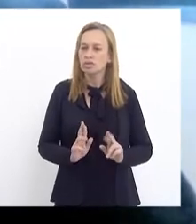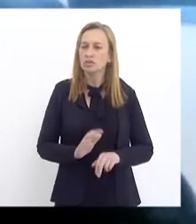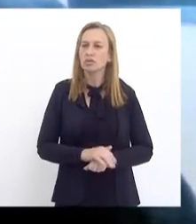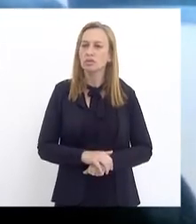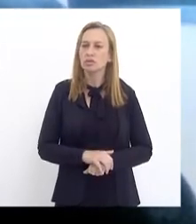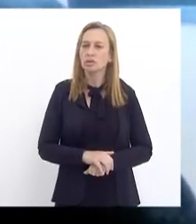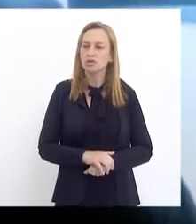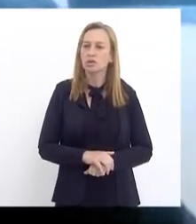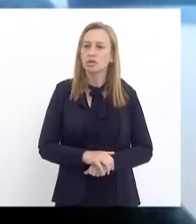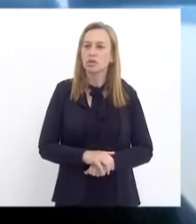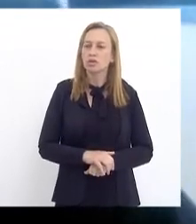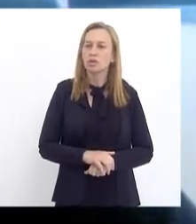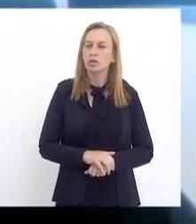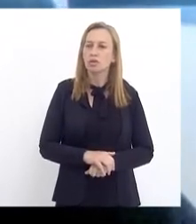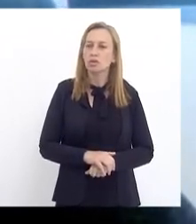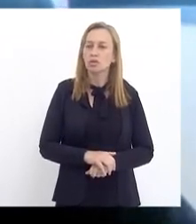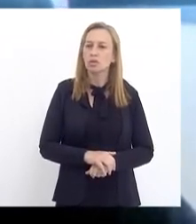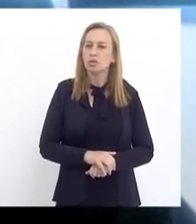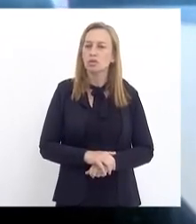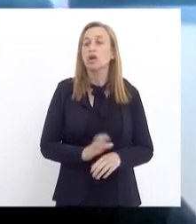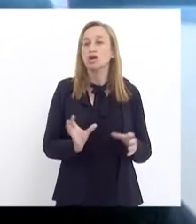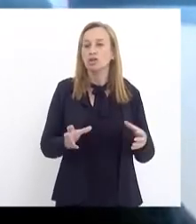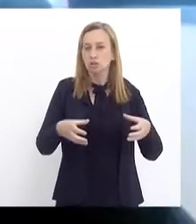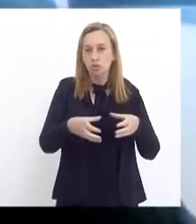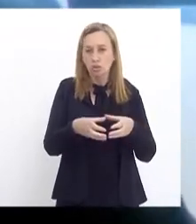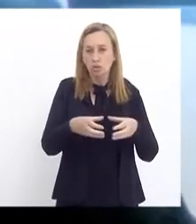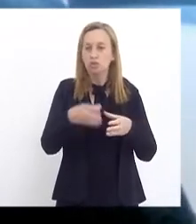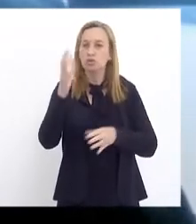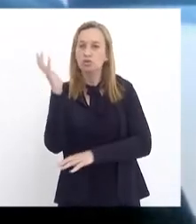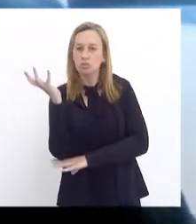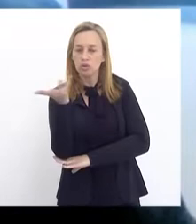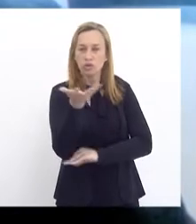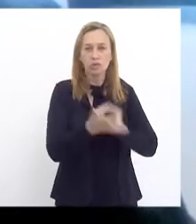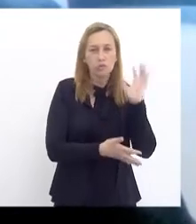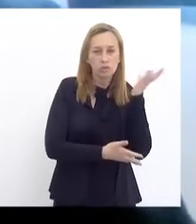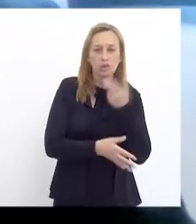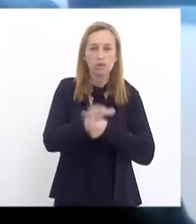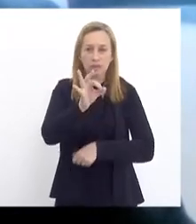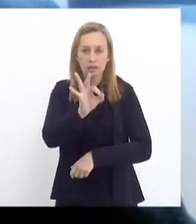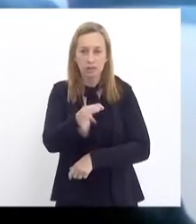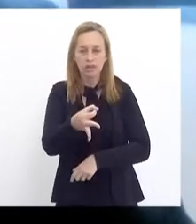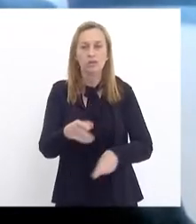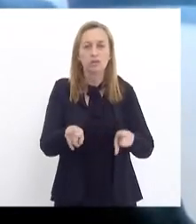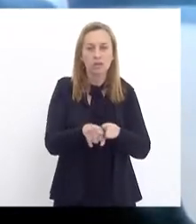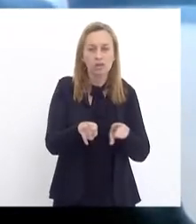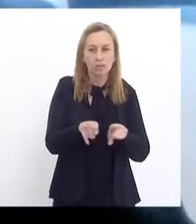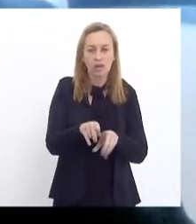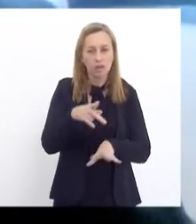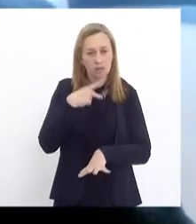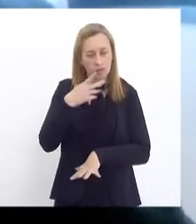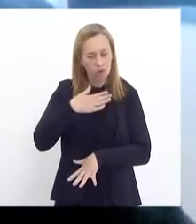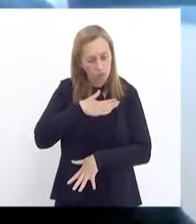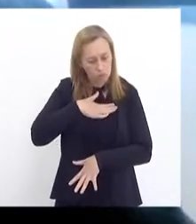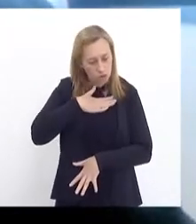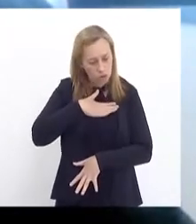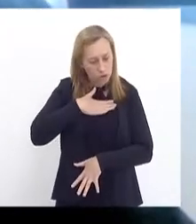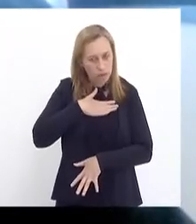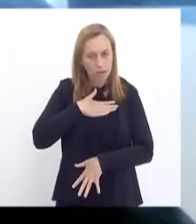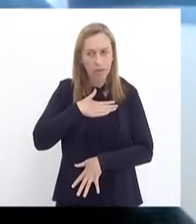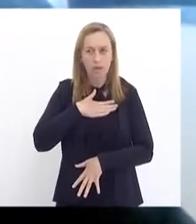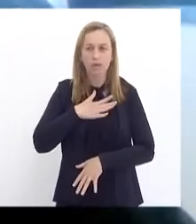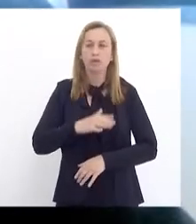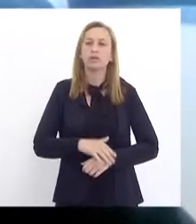As comissões, é óbvio, comissão de meio ambiente. Eu diria também, eu gostaria, embora não seja em